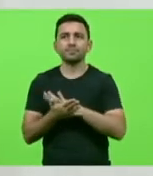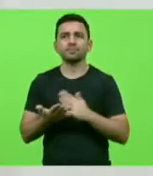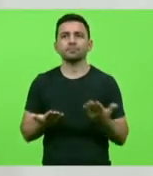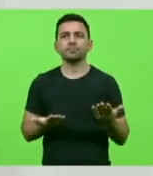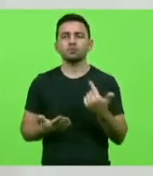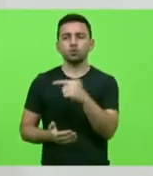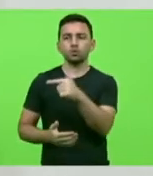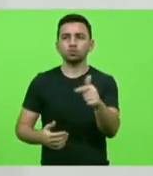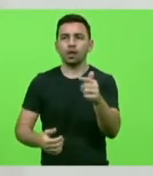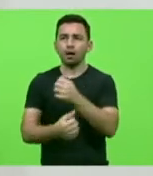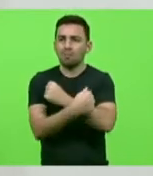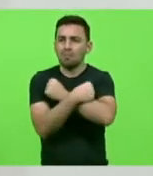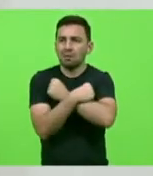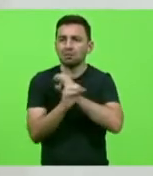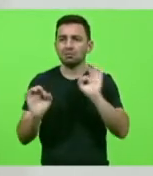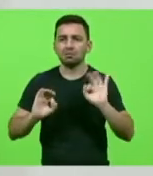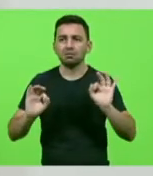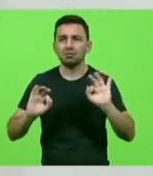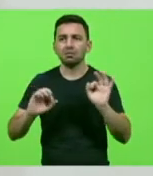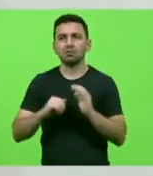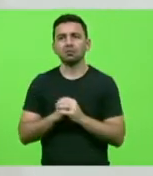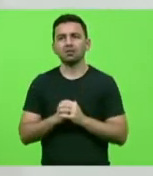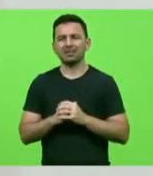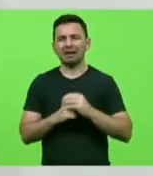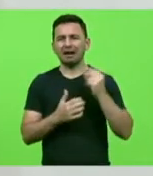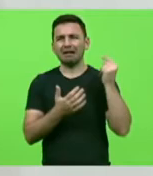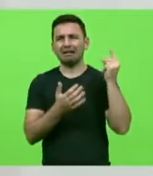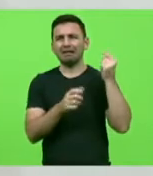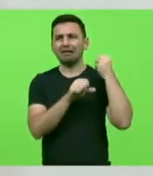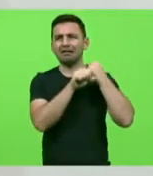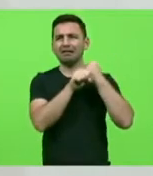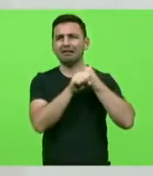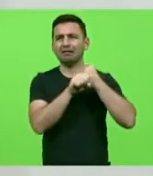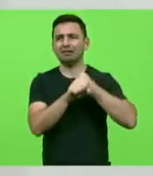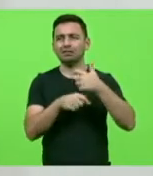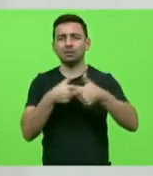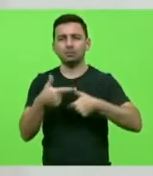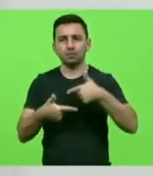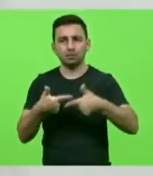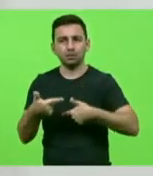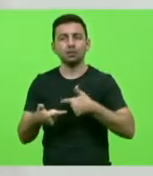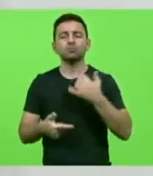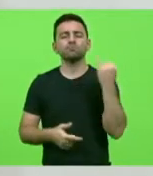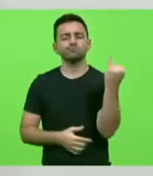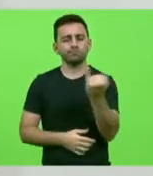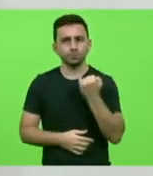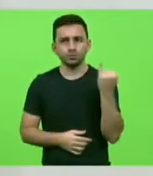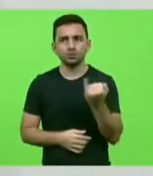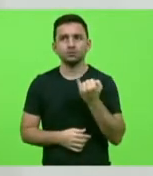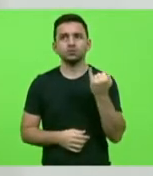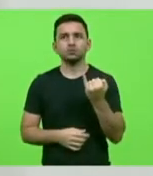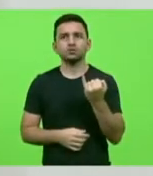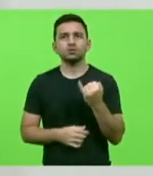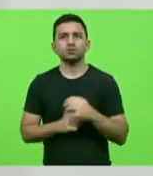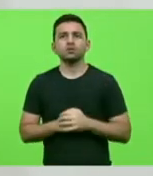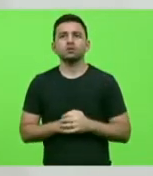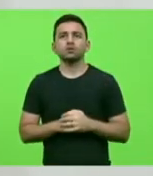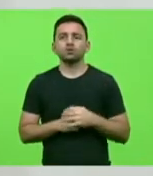um abraço pelo tempo todo de serviço prestado. Então, é muito importante que a